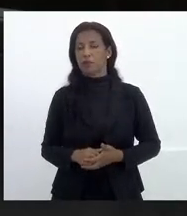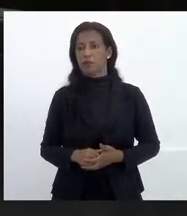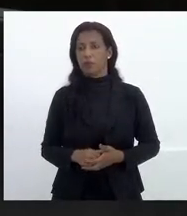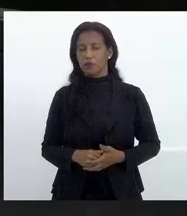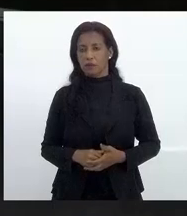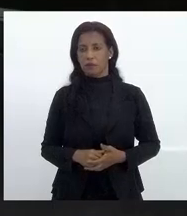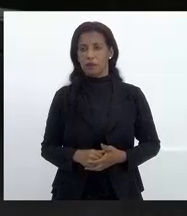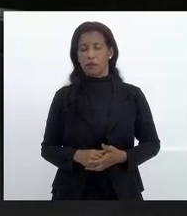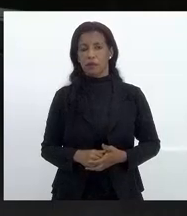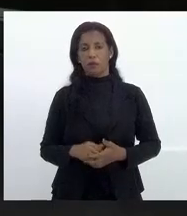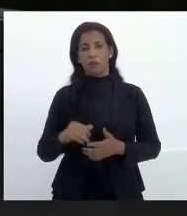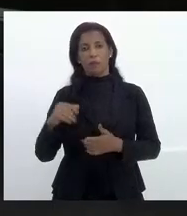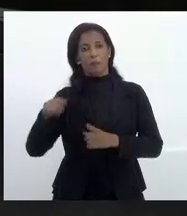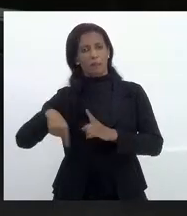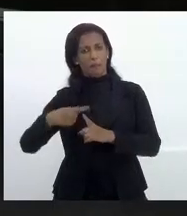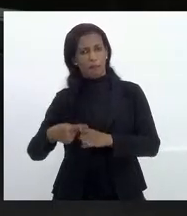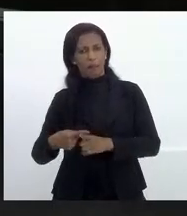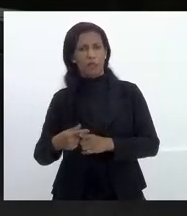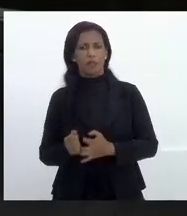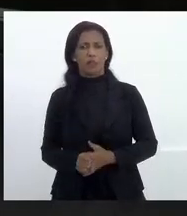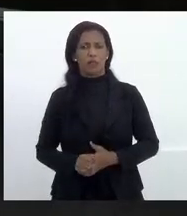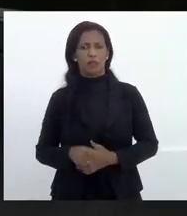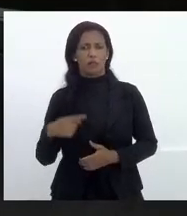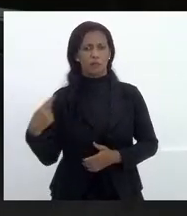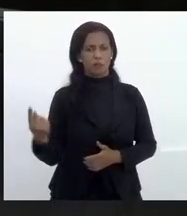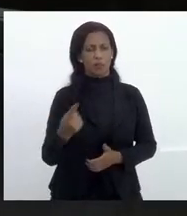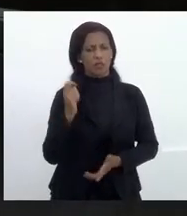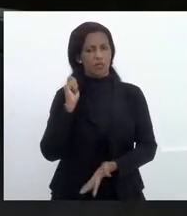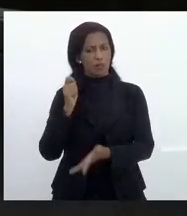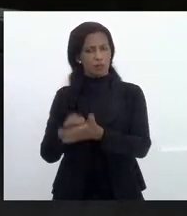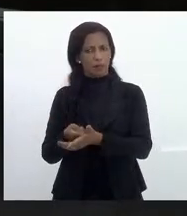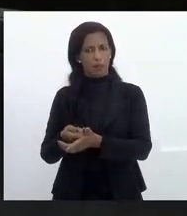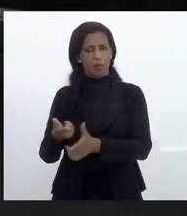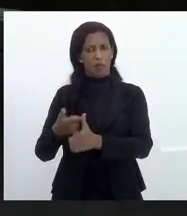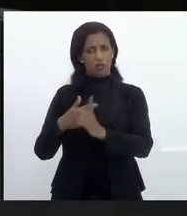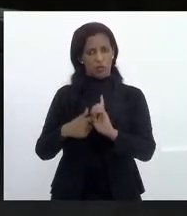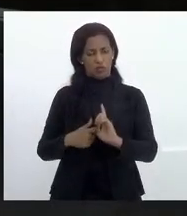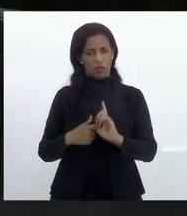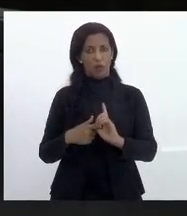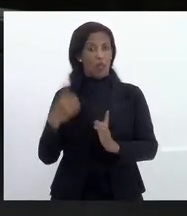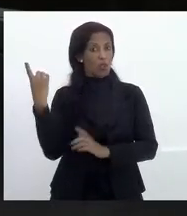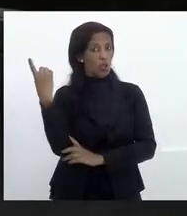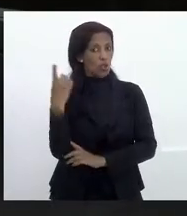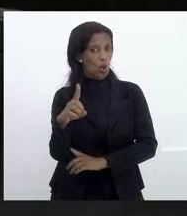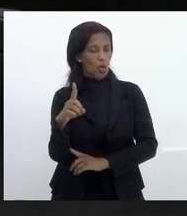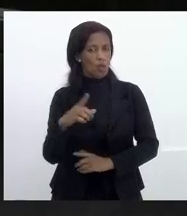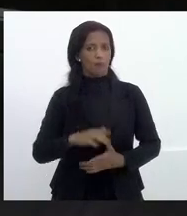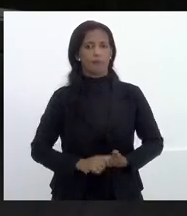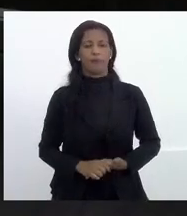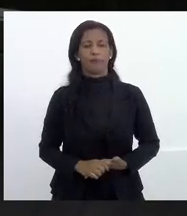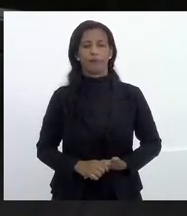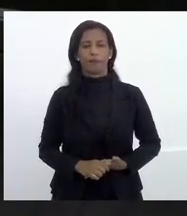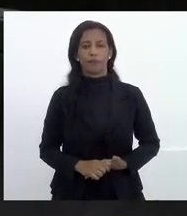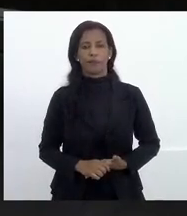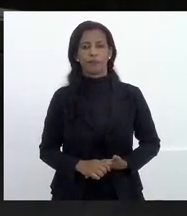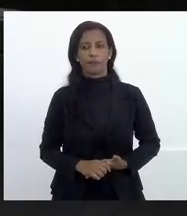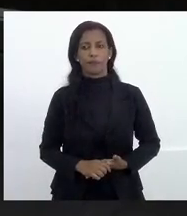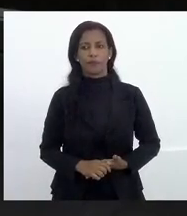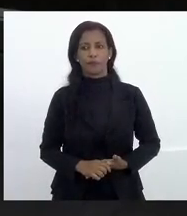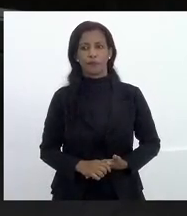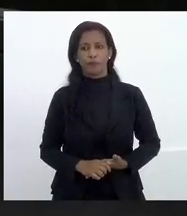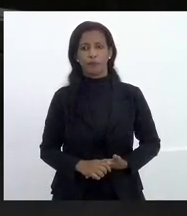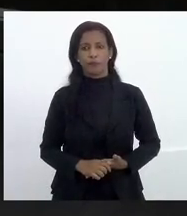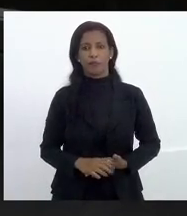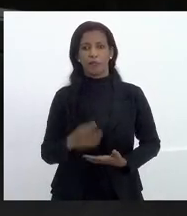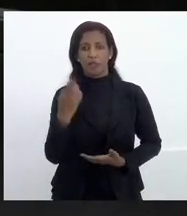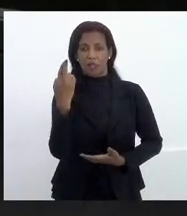negociando para reduzir Mais ainda para gente quitar essa dívida em dólar tá E aí só não